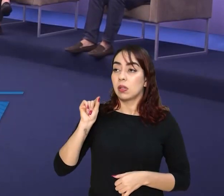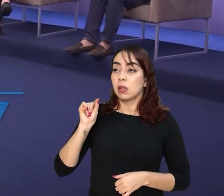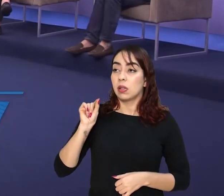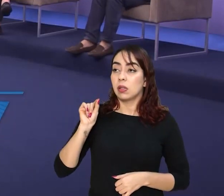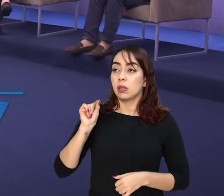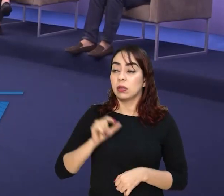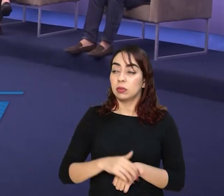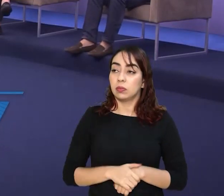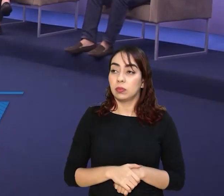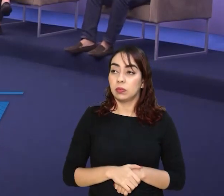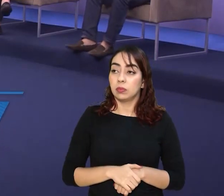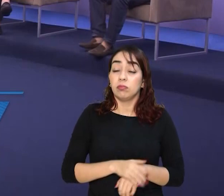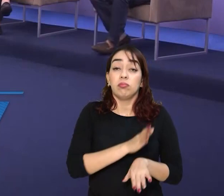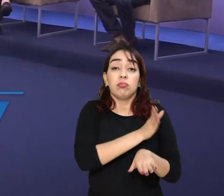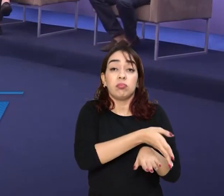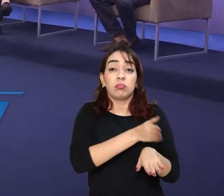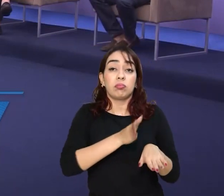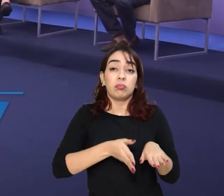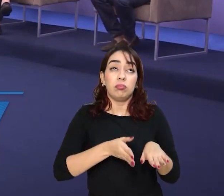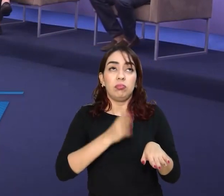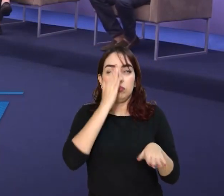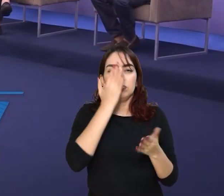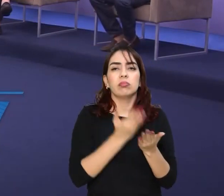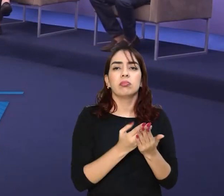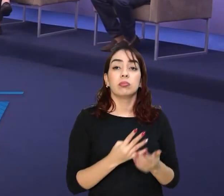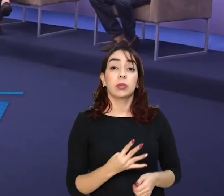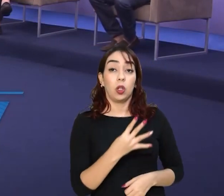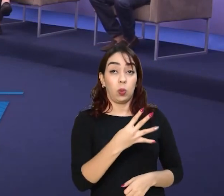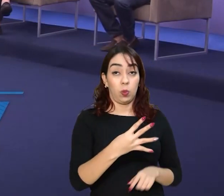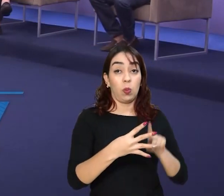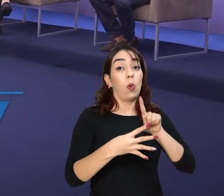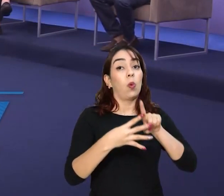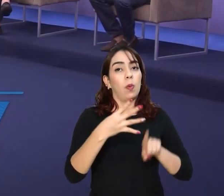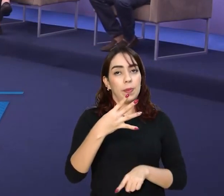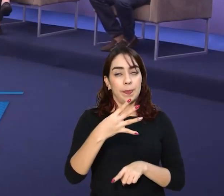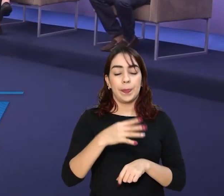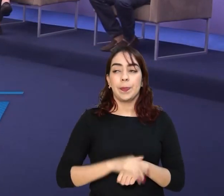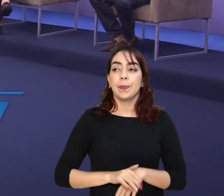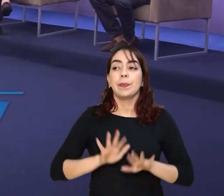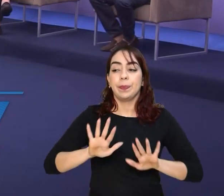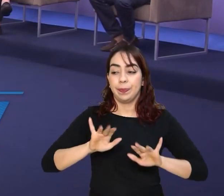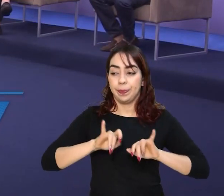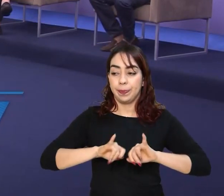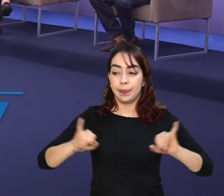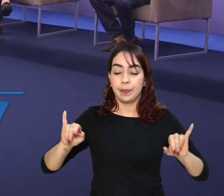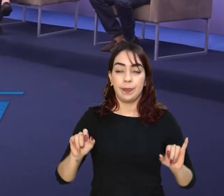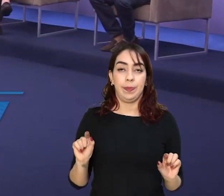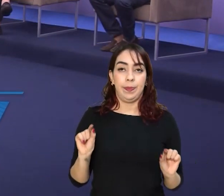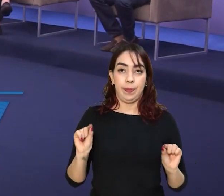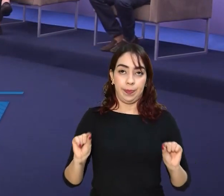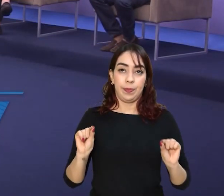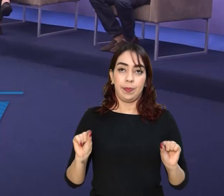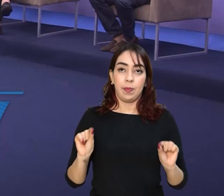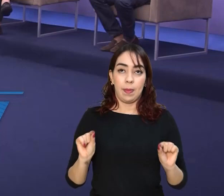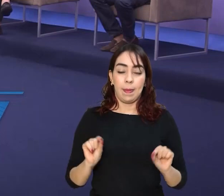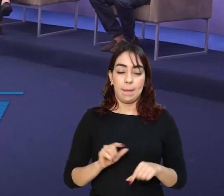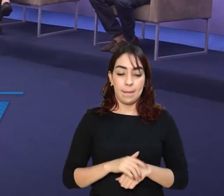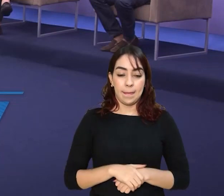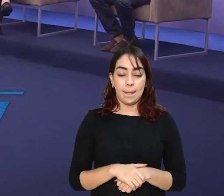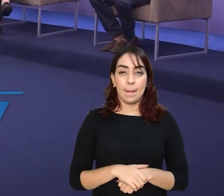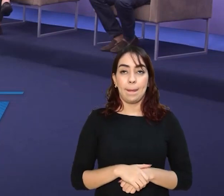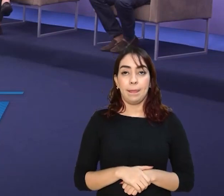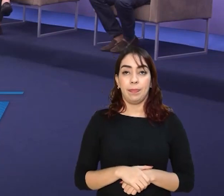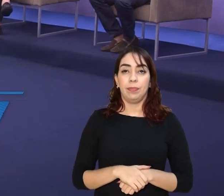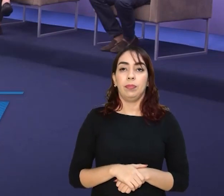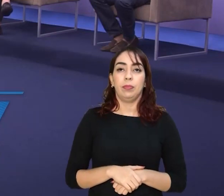Duas laterais improvisadas. Provavelmente vão ser 4 zagueiros. Agora só quero deixar o seguinte. Para o torcedor, e a gente sabe que tem todo tipo de torcedor, eu e